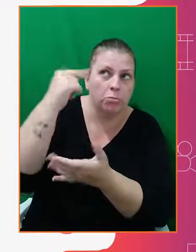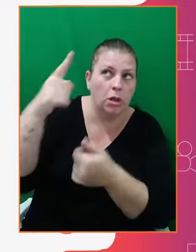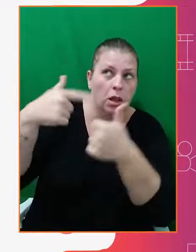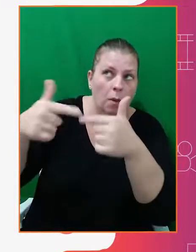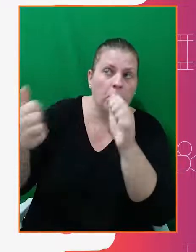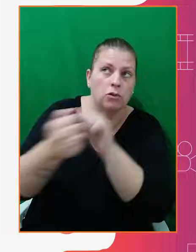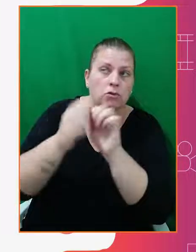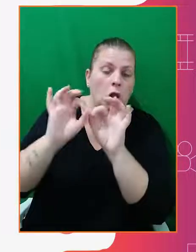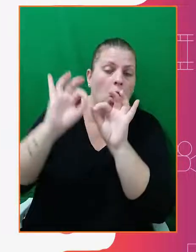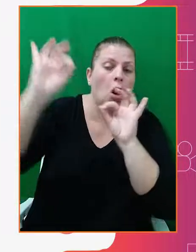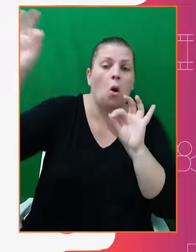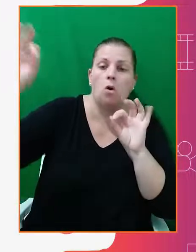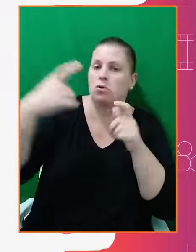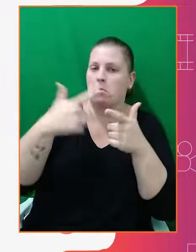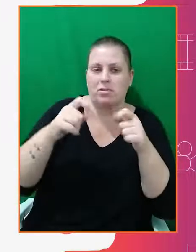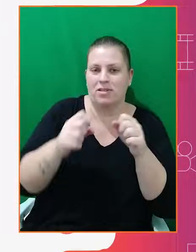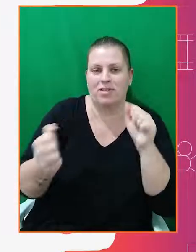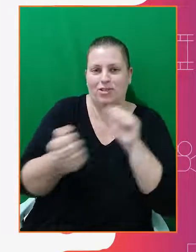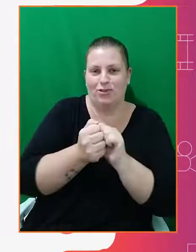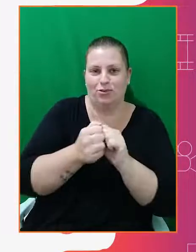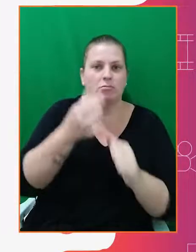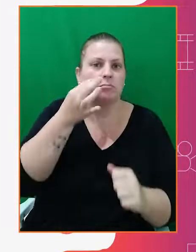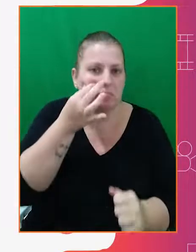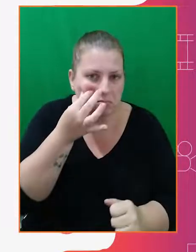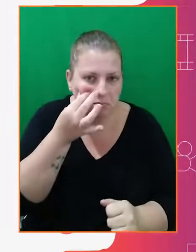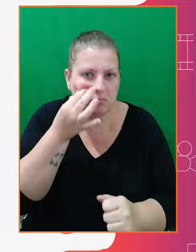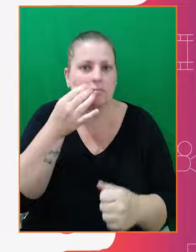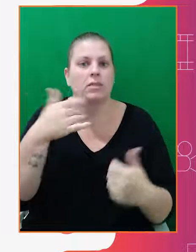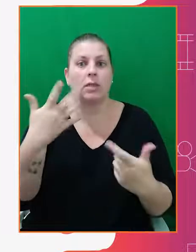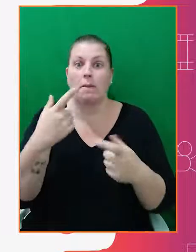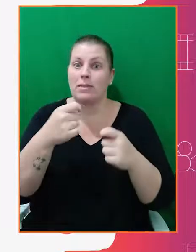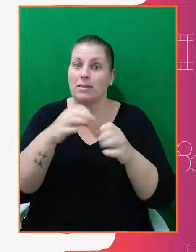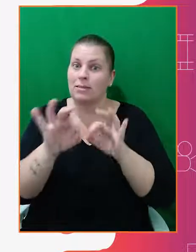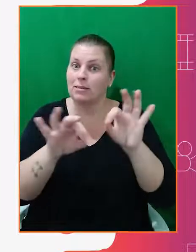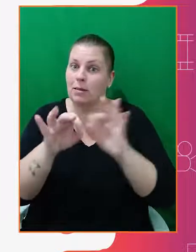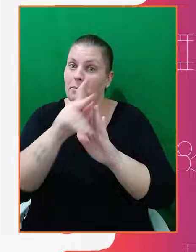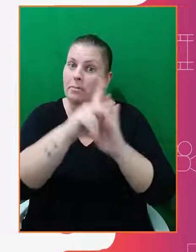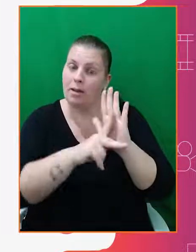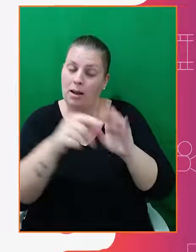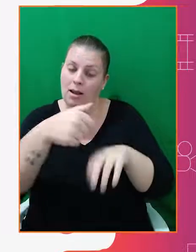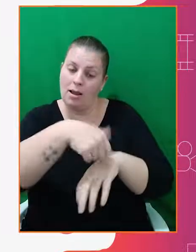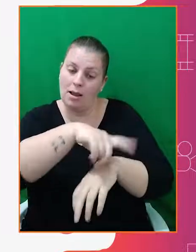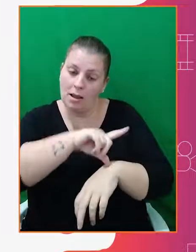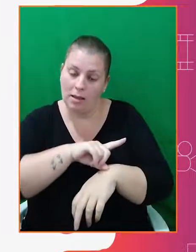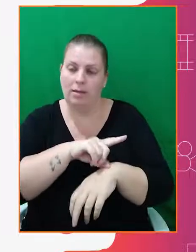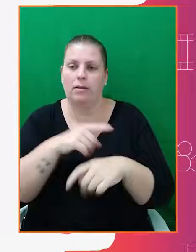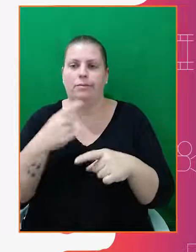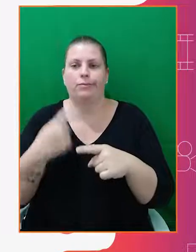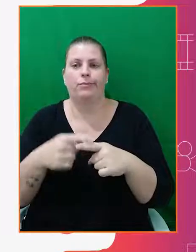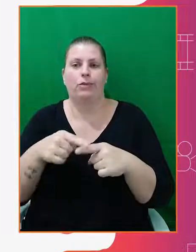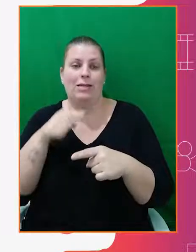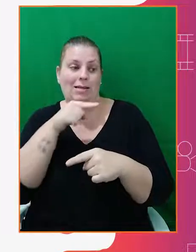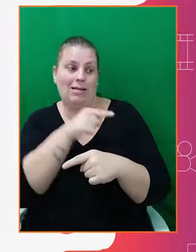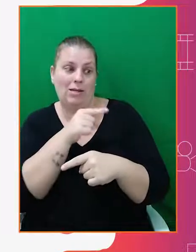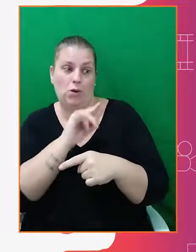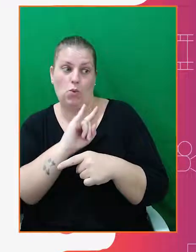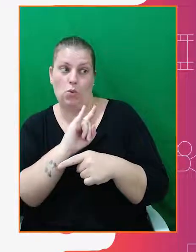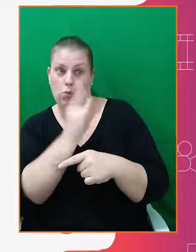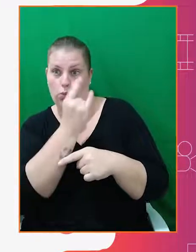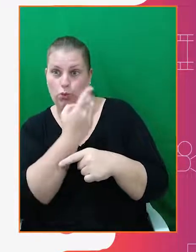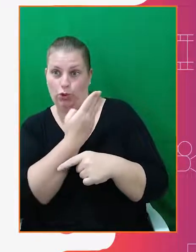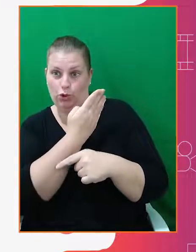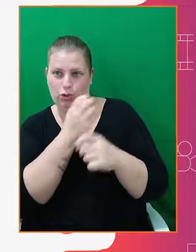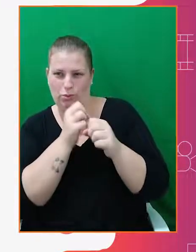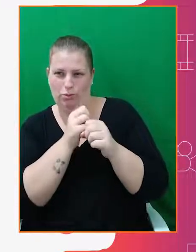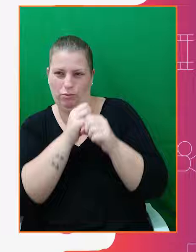e mandar o nosso filme para lá para ser feito. Então se faz indispensável ter todo o planejamento, porque essa parte final nem sempre